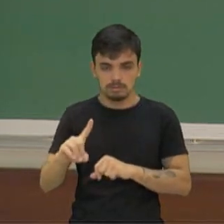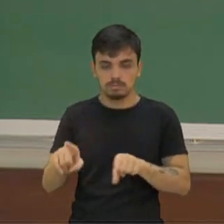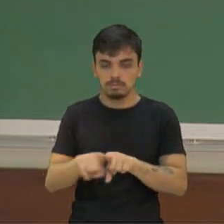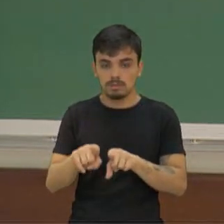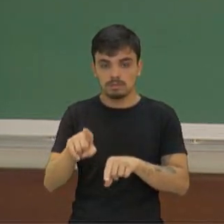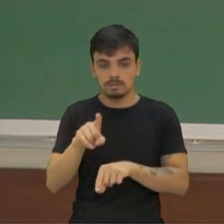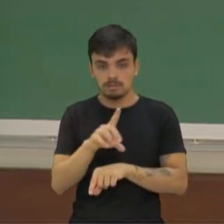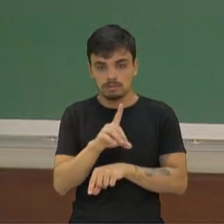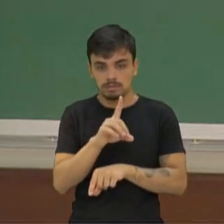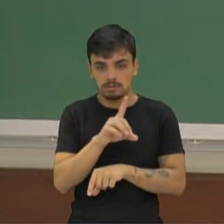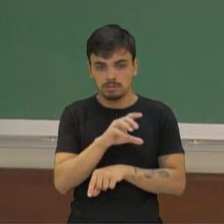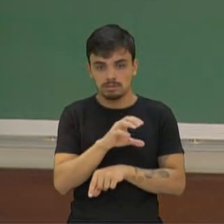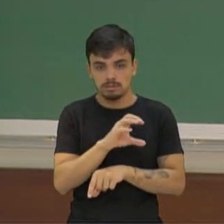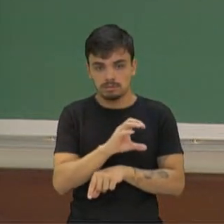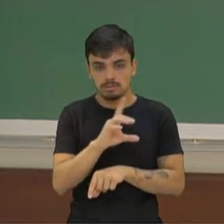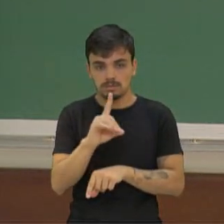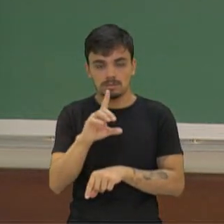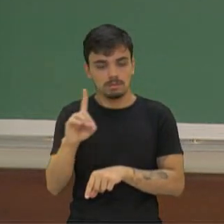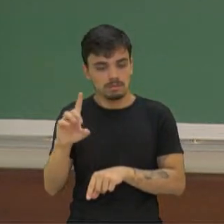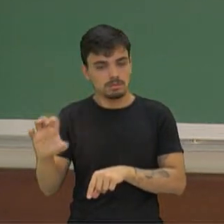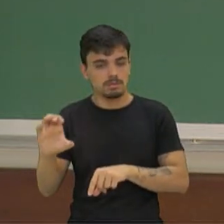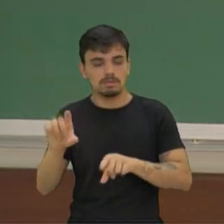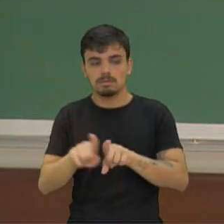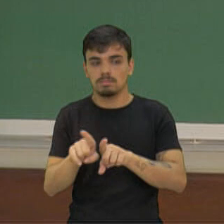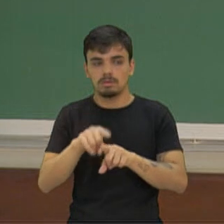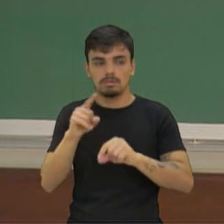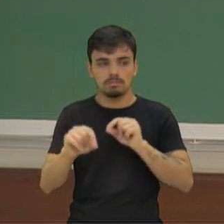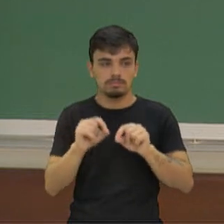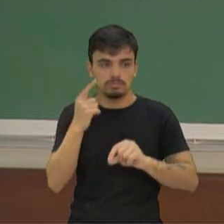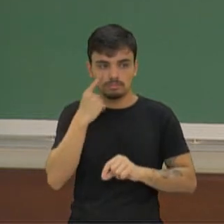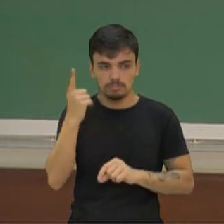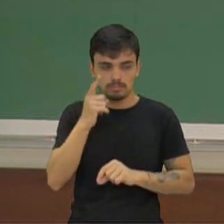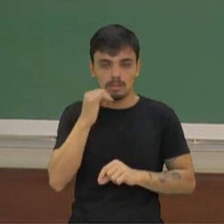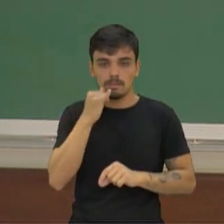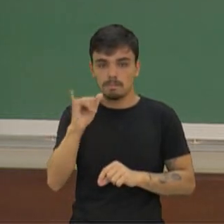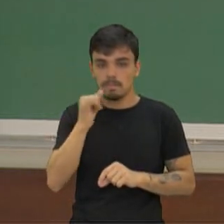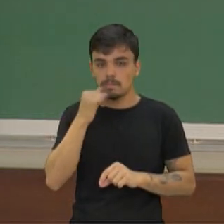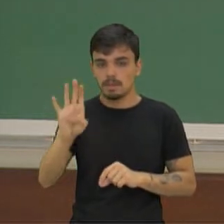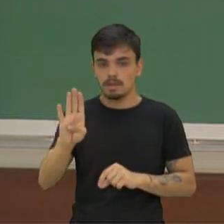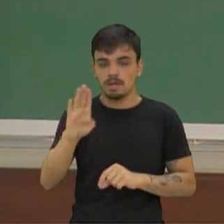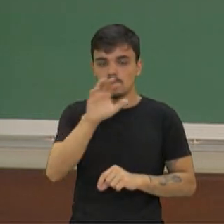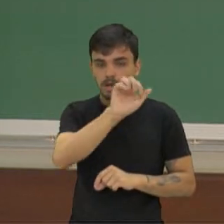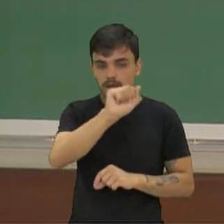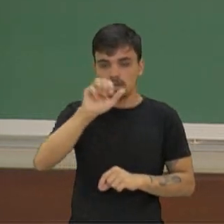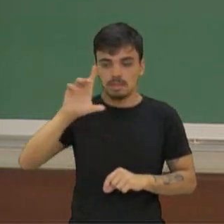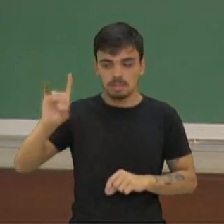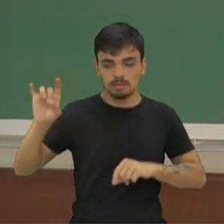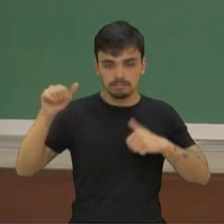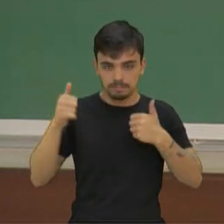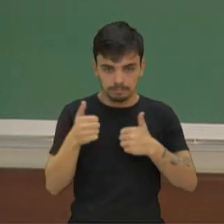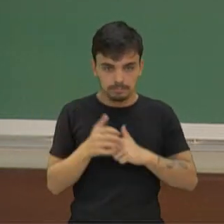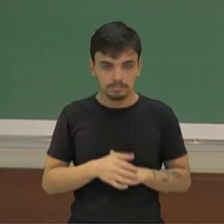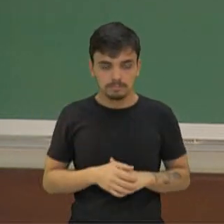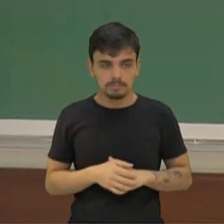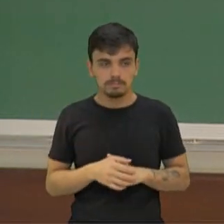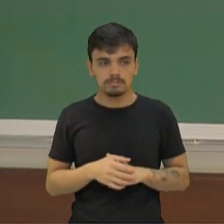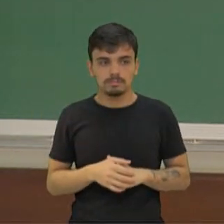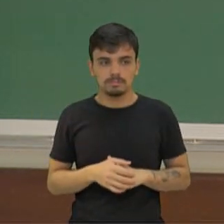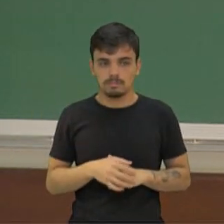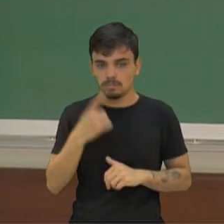DC. E a diferença de potencial da bateria, que está entre os pontos A e D, UAD. Gente, a soma